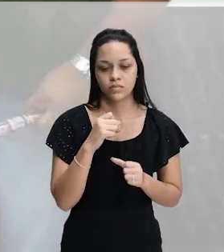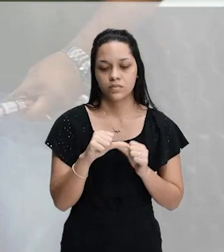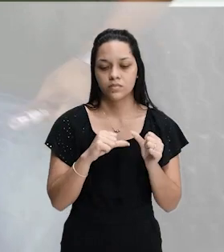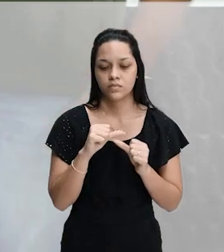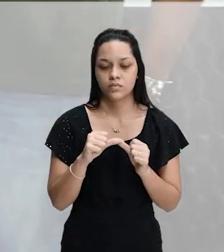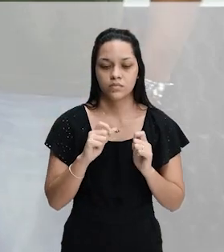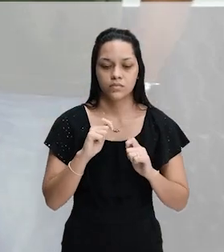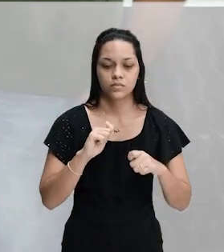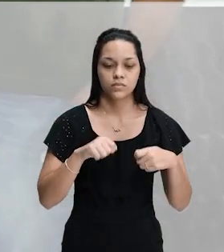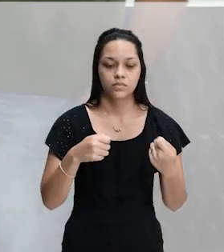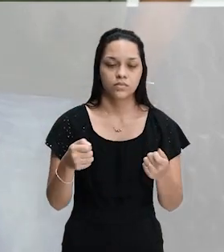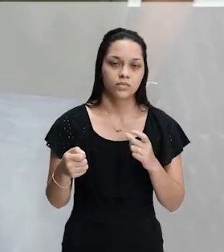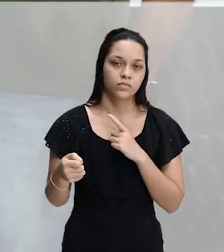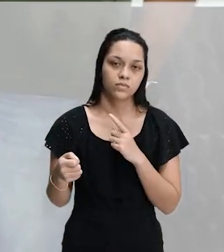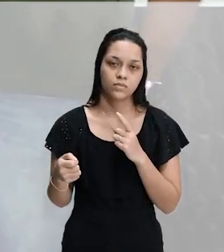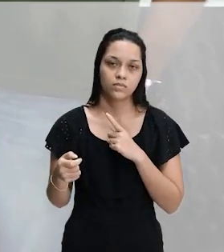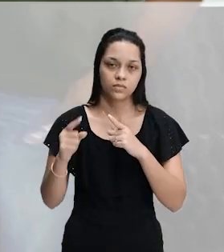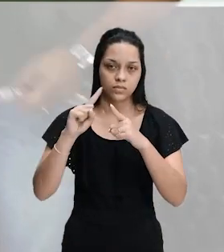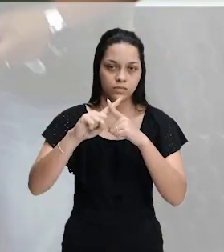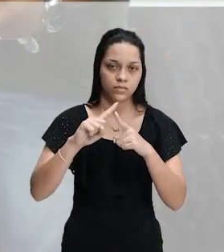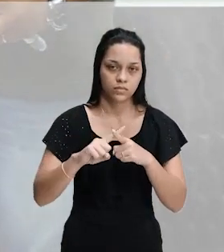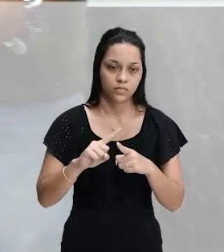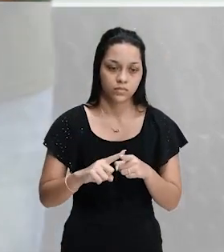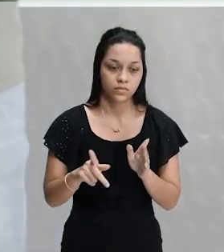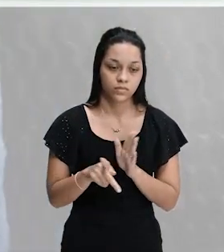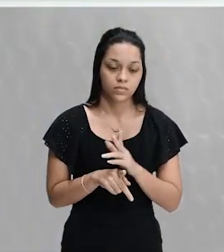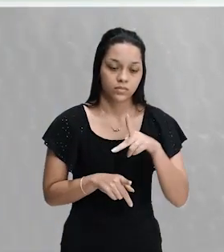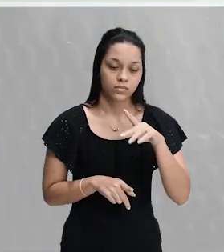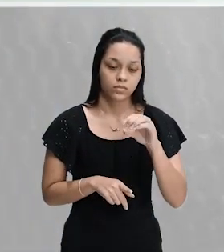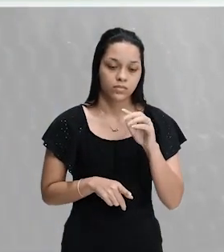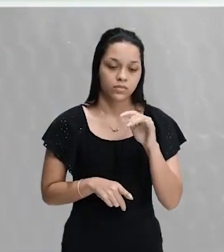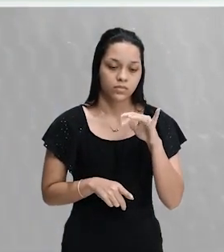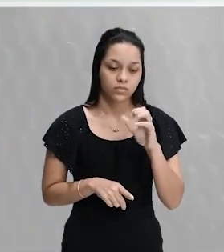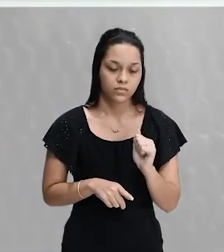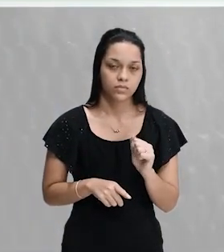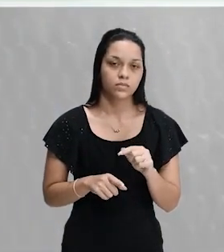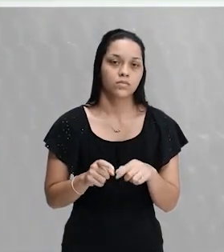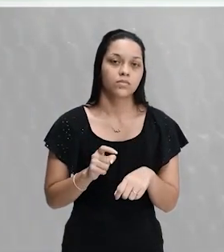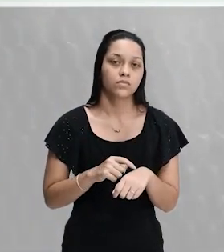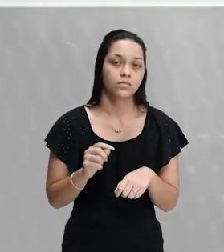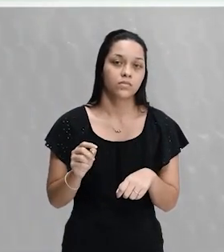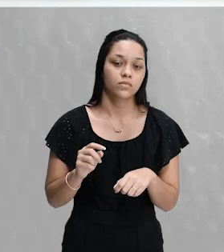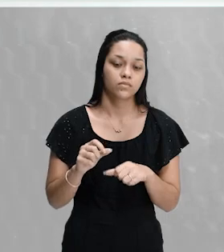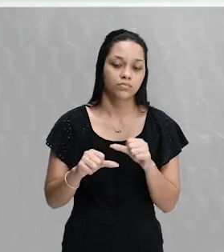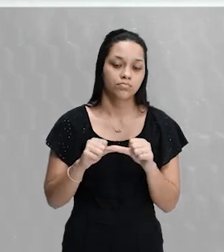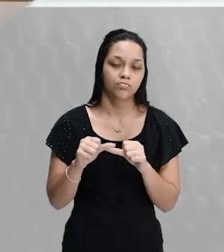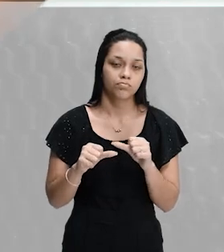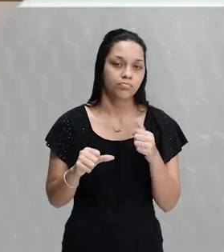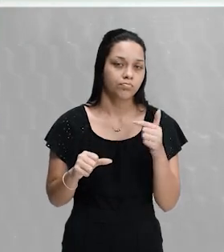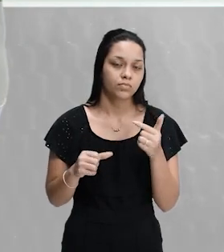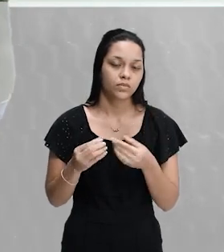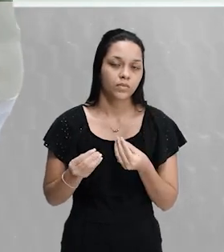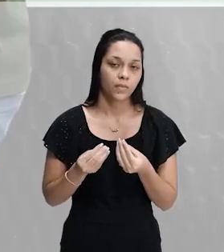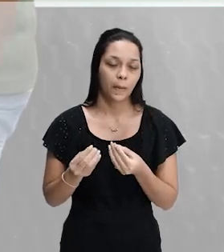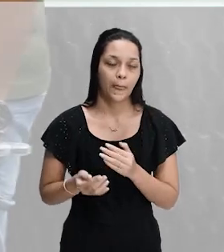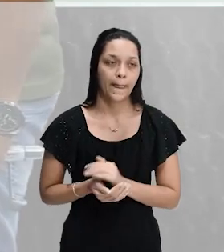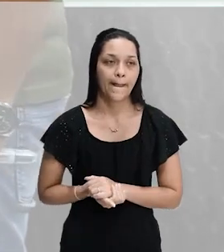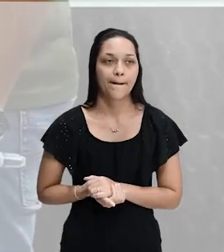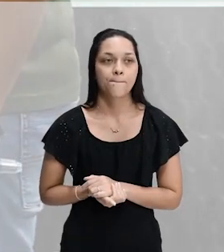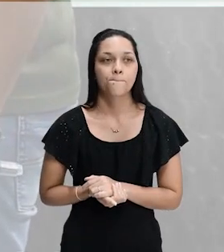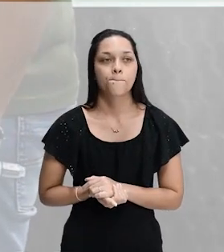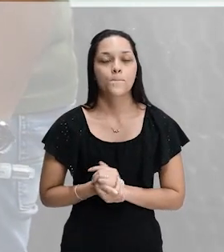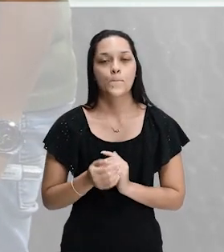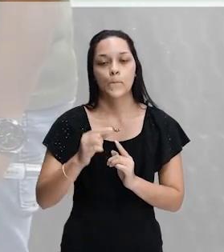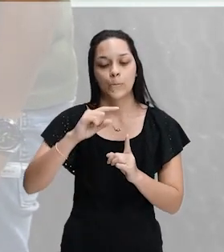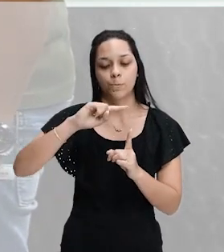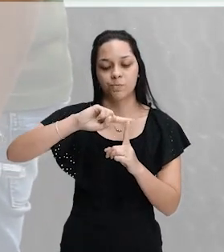sinal, porque é como se eu estivesse fazendo uma multiplicação na frente da potência. E na ordem das operações não é assim que se resolve. Tá? Então, aqui vai ficar